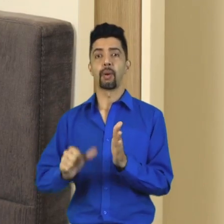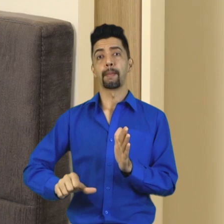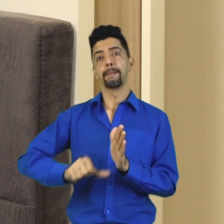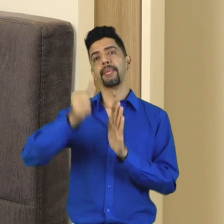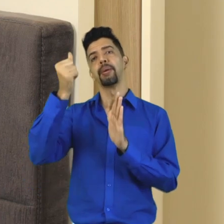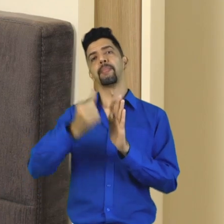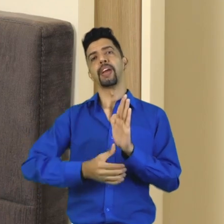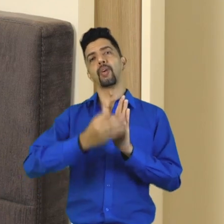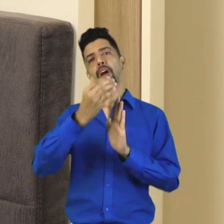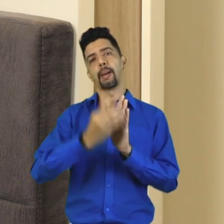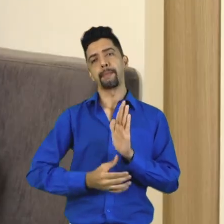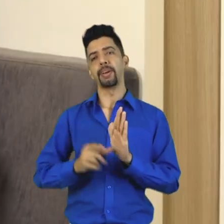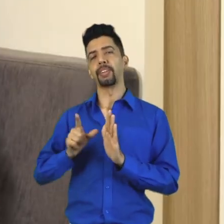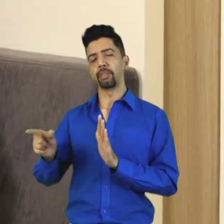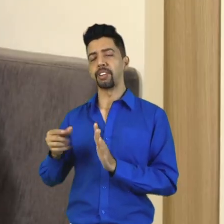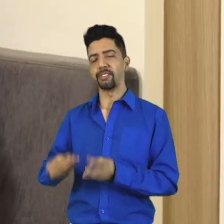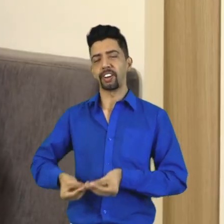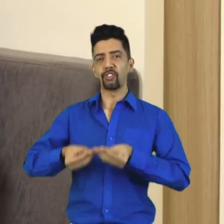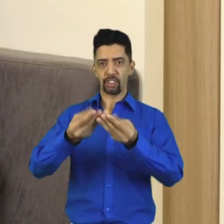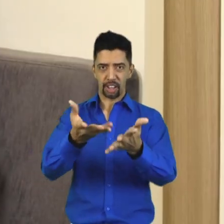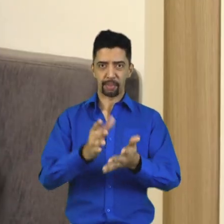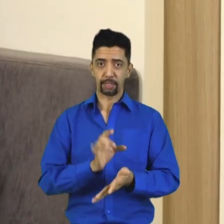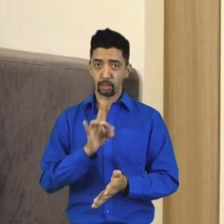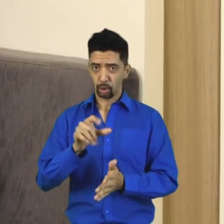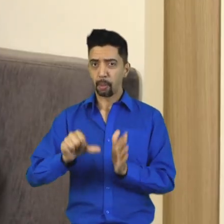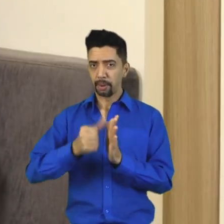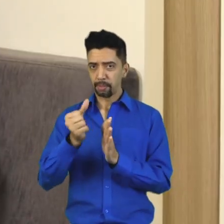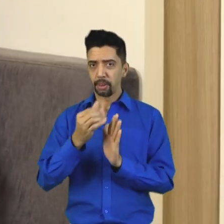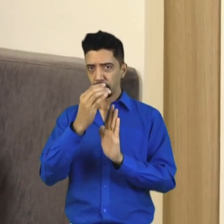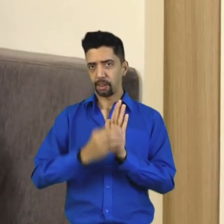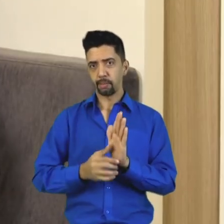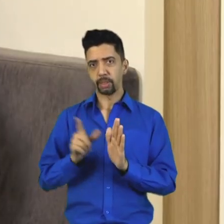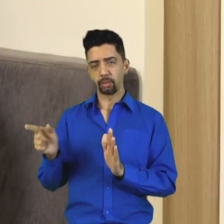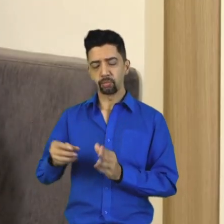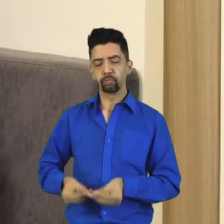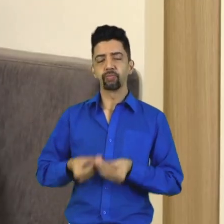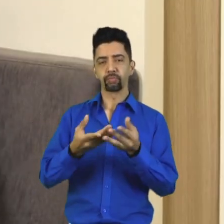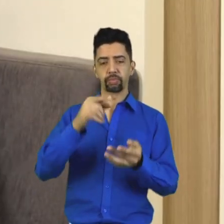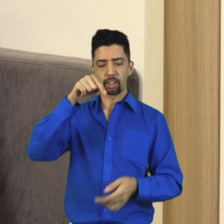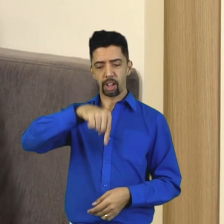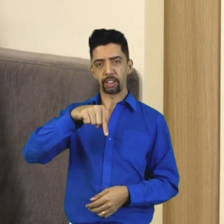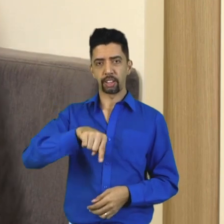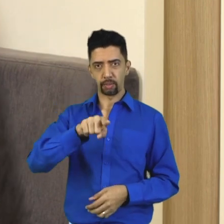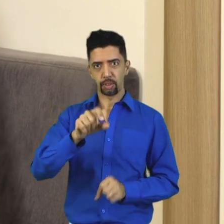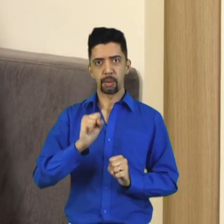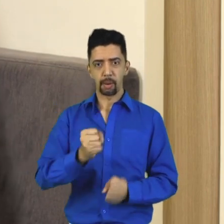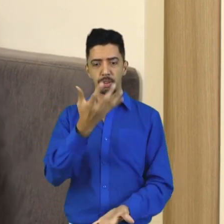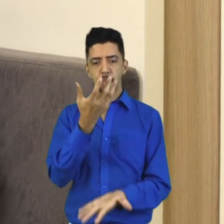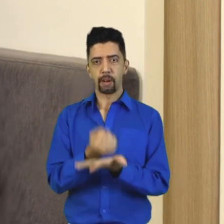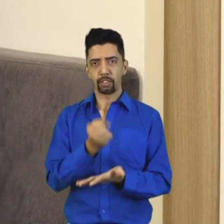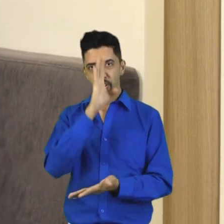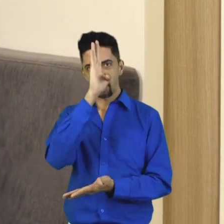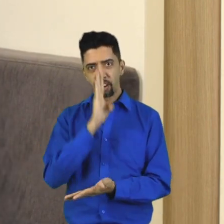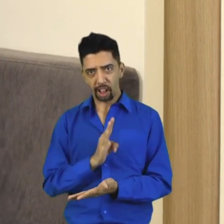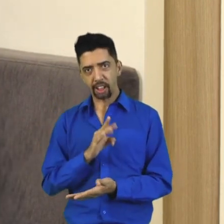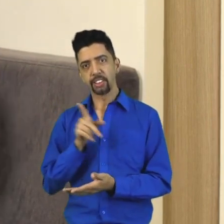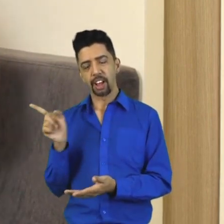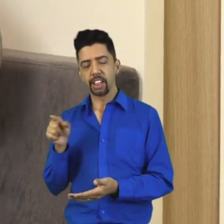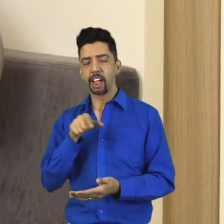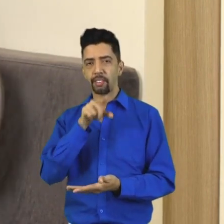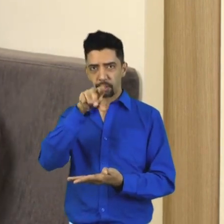Terapia Financeira, que é o meu best-seller. Lá eu ensino o passo a passo de como você tornar-se uma